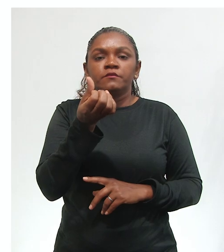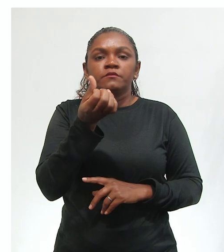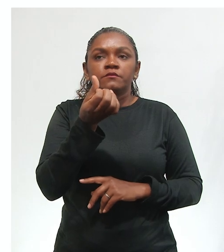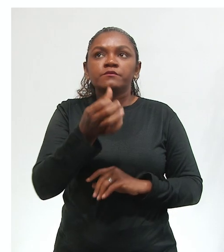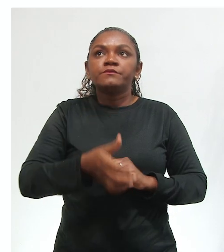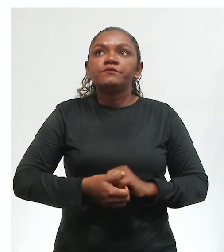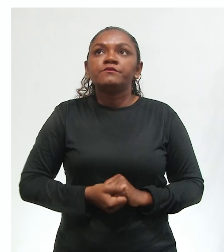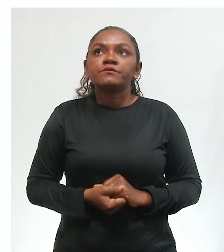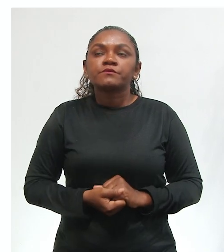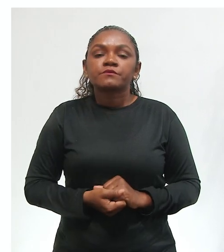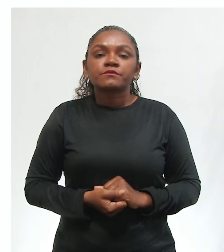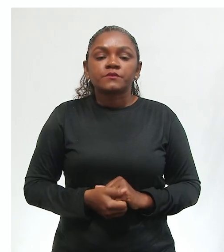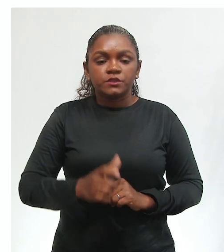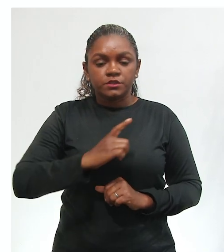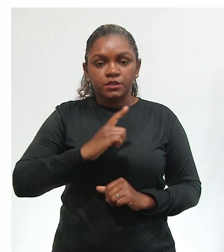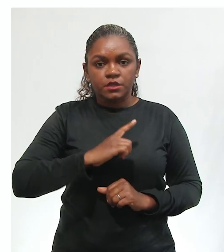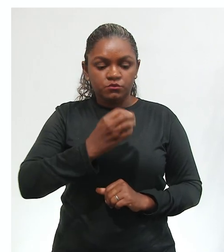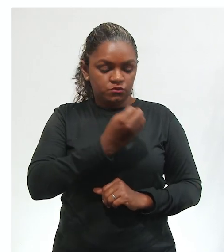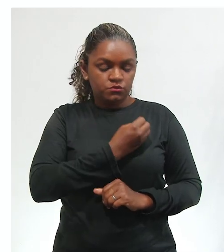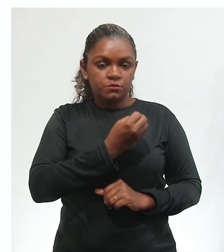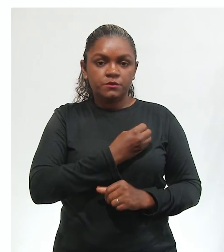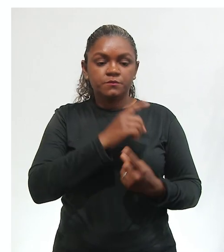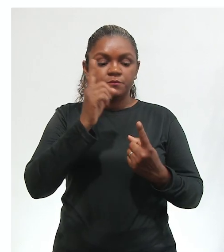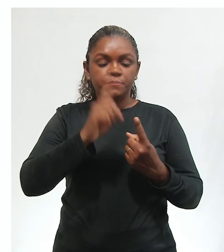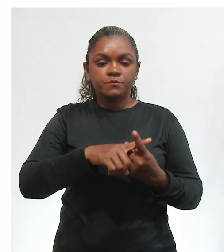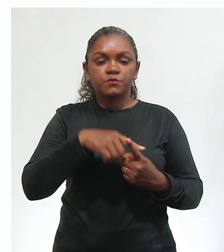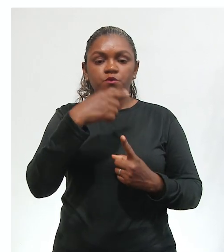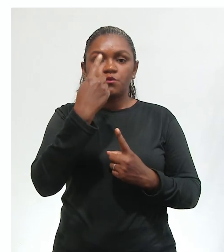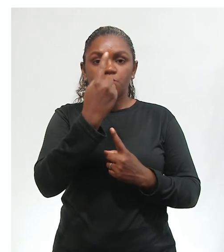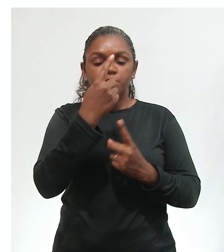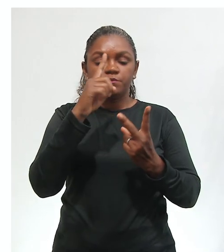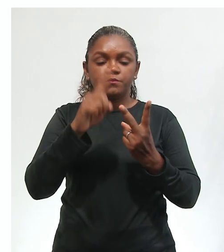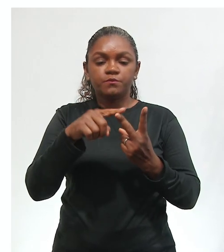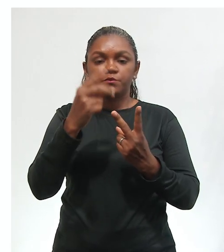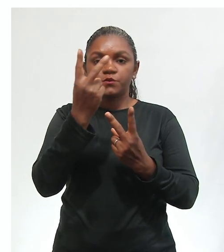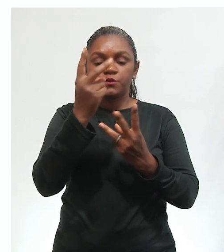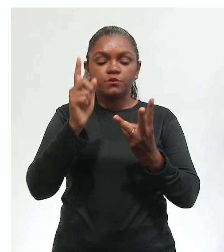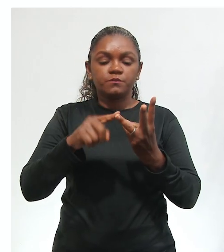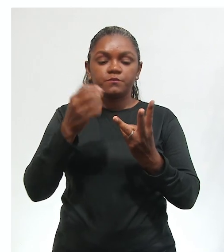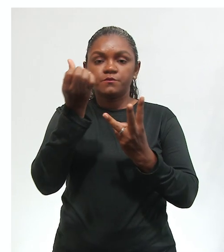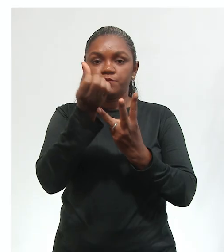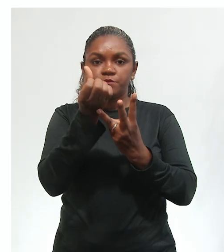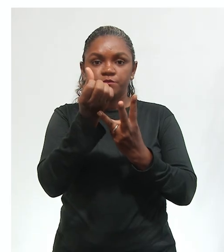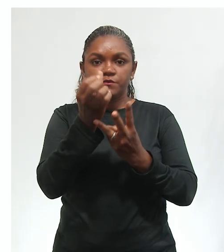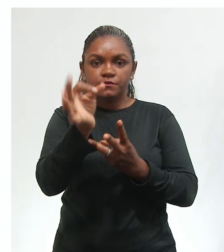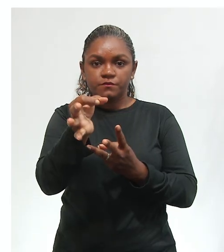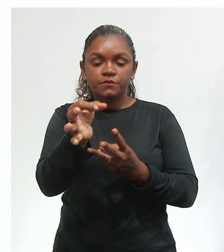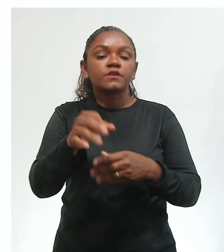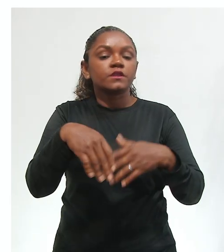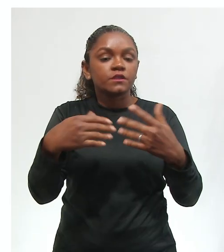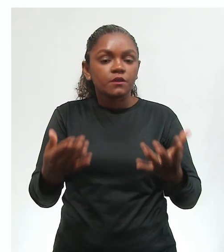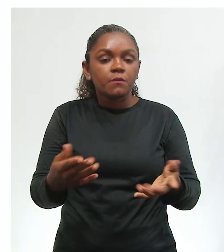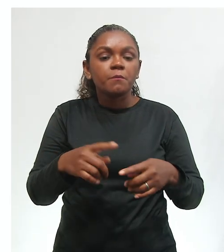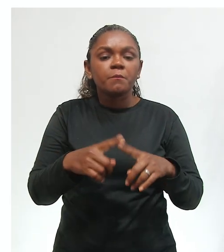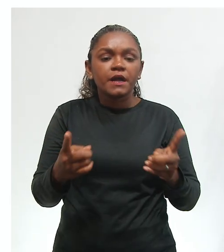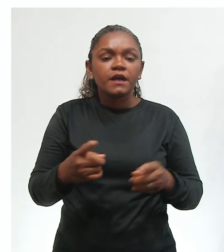126, eu estou usando os algarismos 1, 2 e 6. Mas eu tenho que entender que